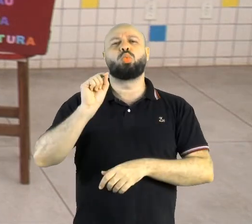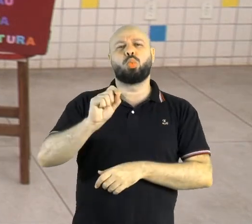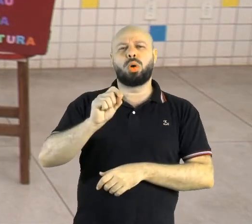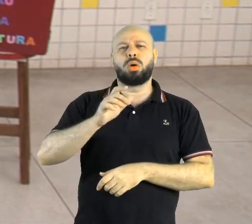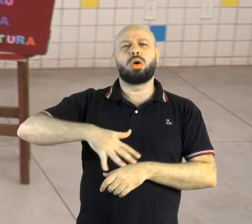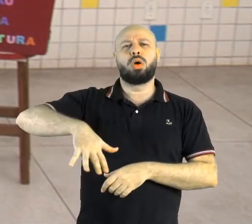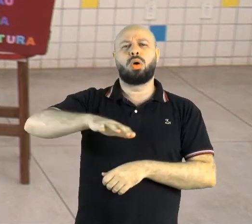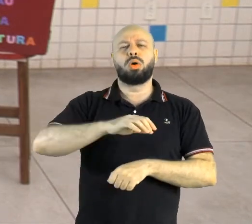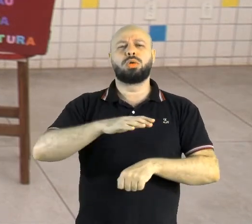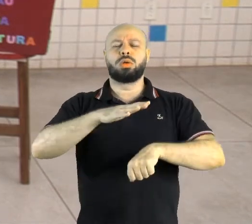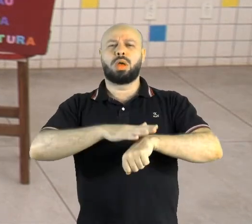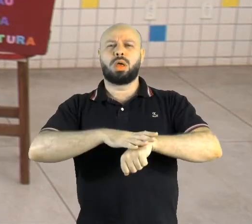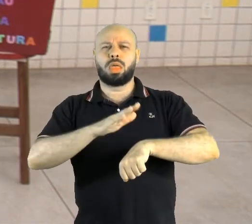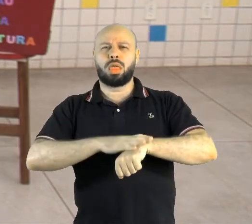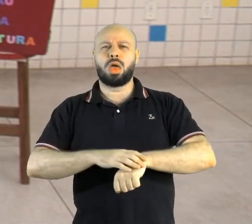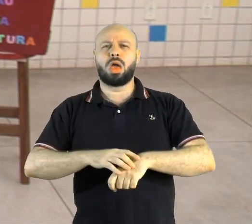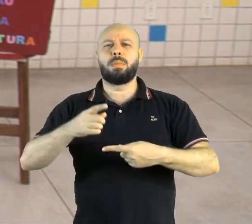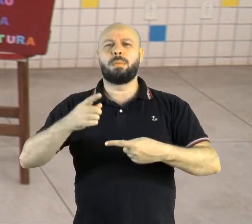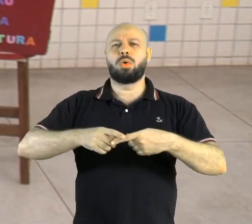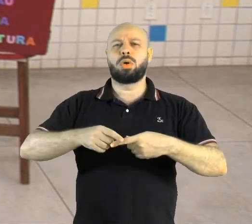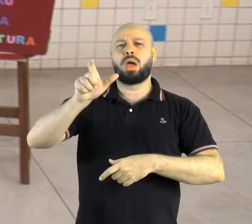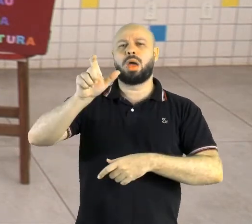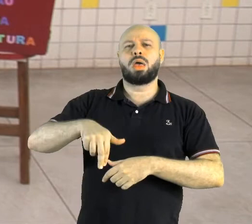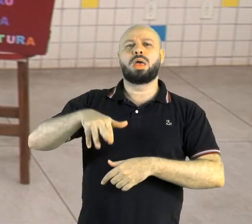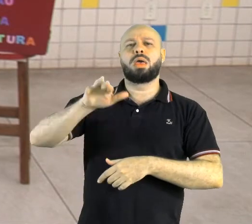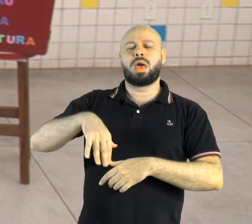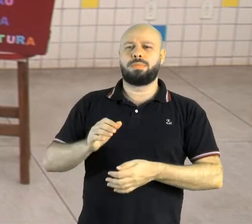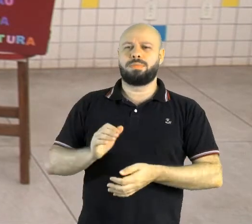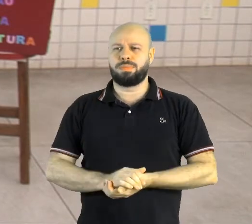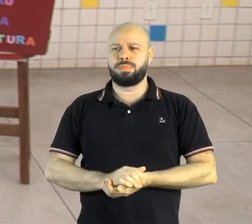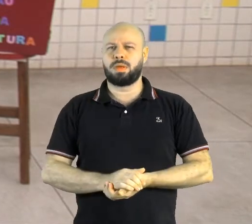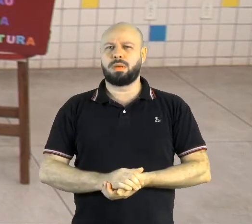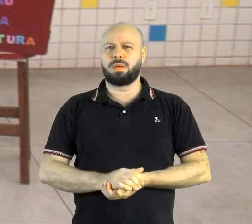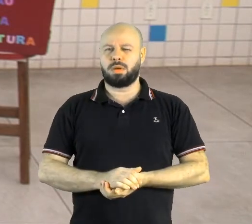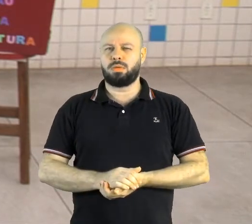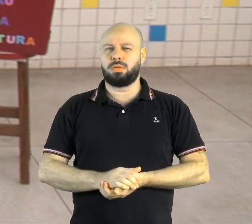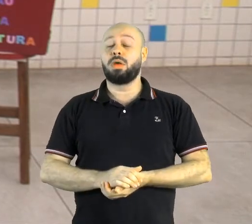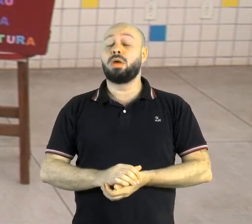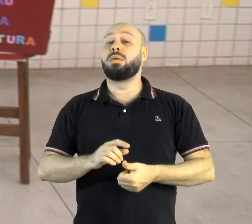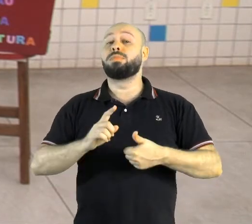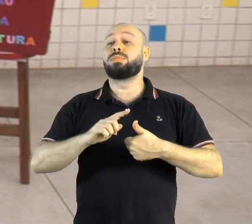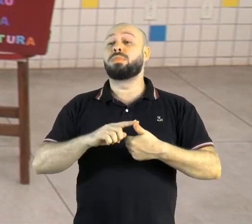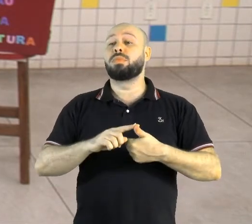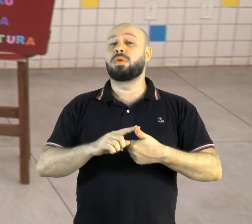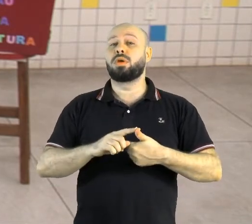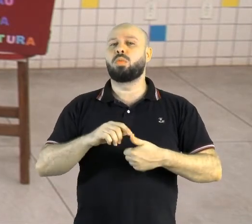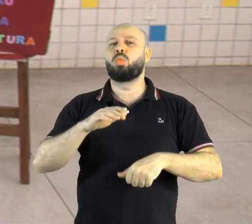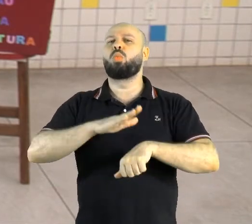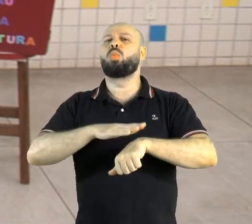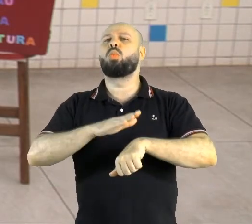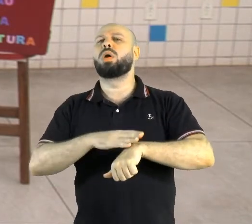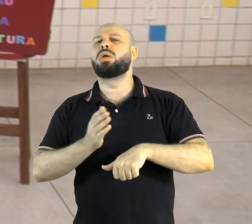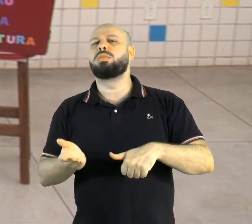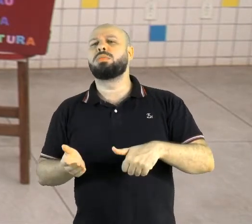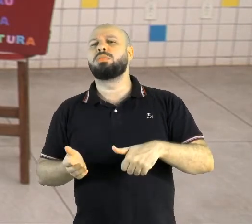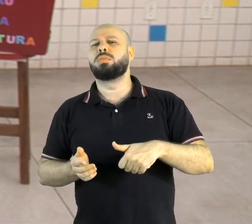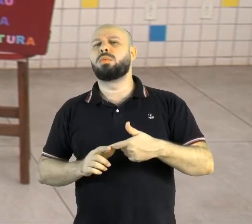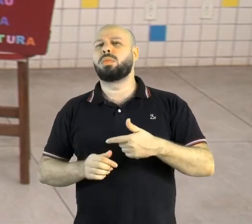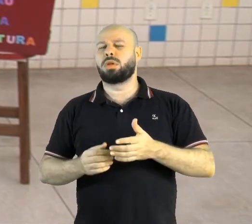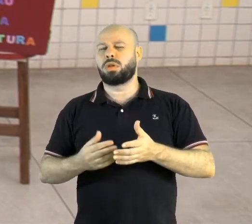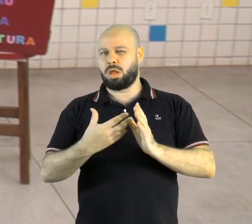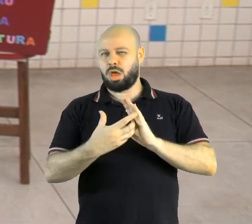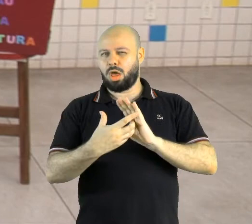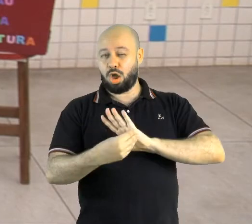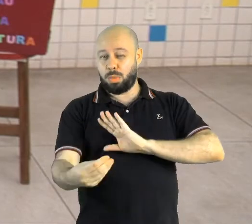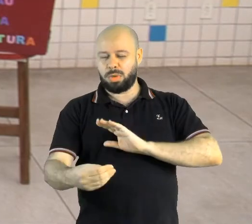como e por que aconteceu. Repete comigo as perguntas? Vamos lá. Quando? Quando aconteceu a